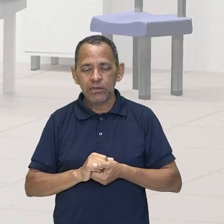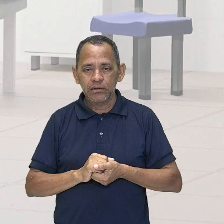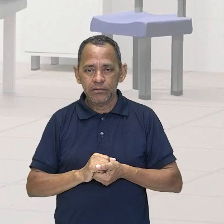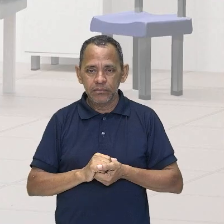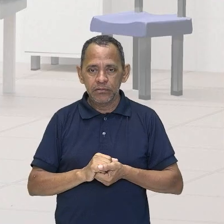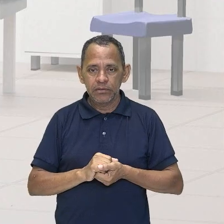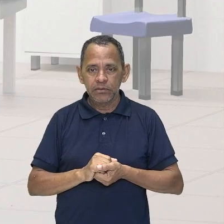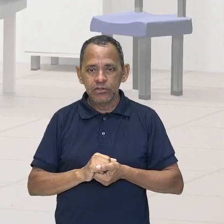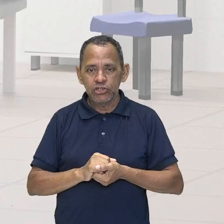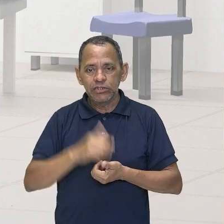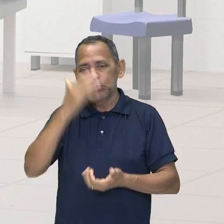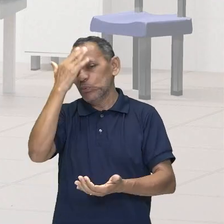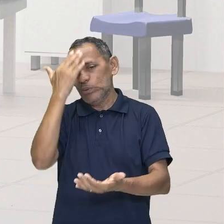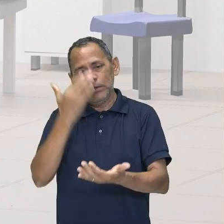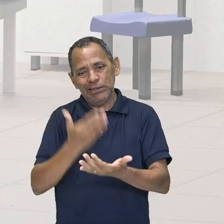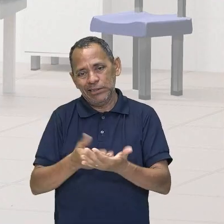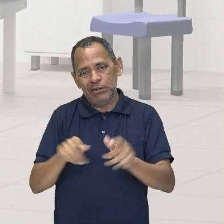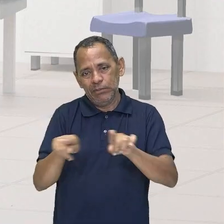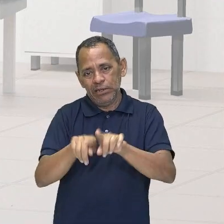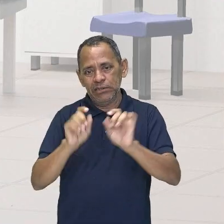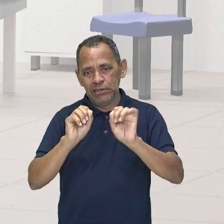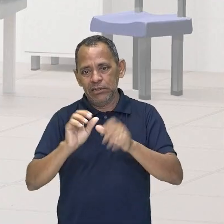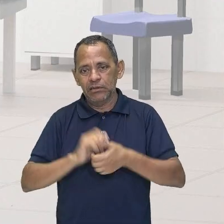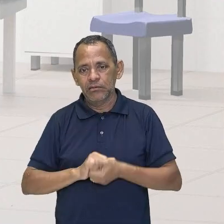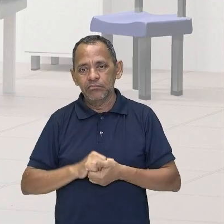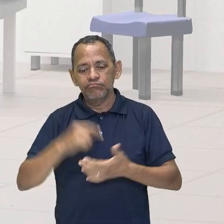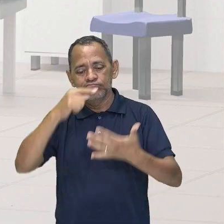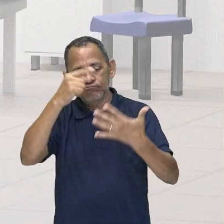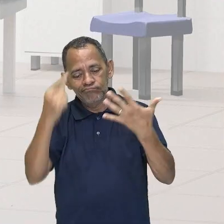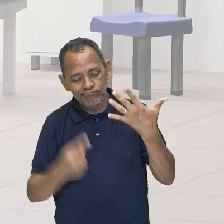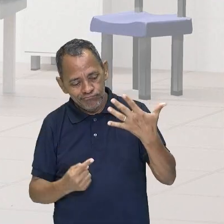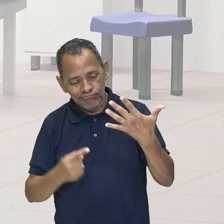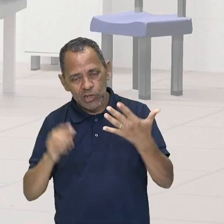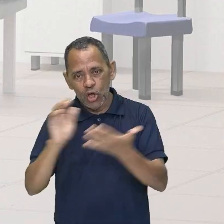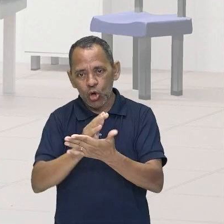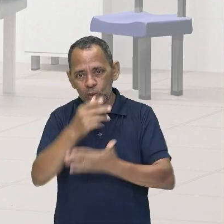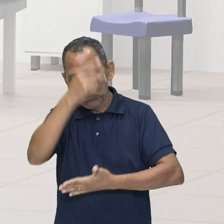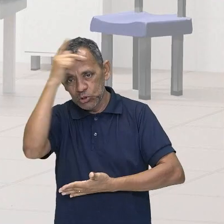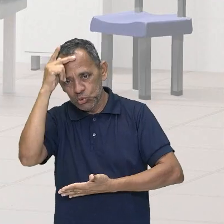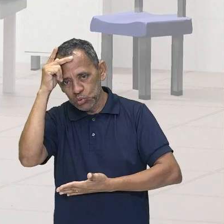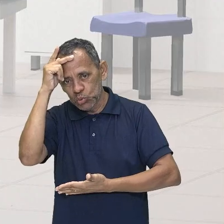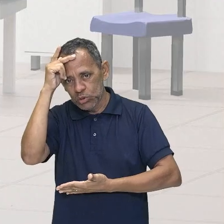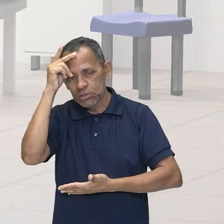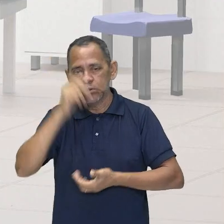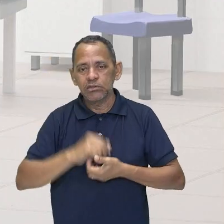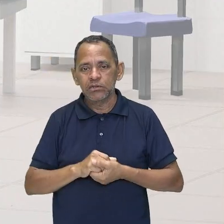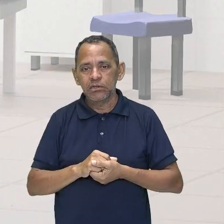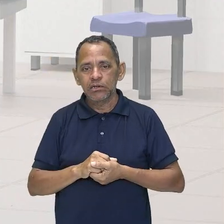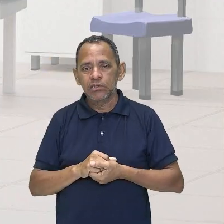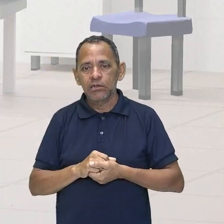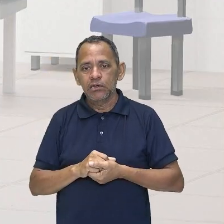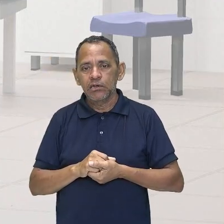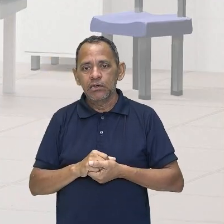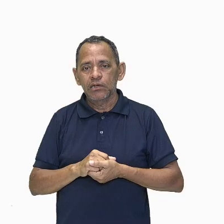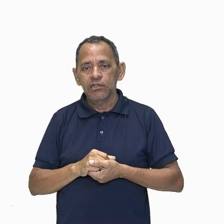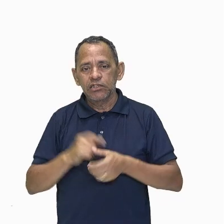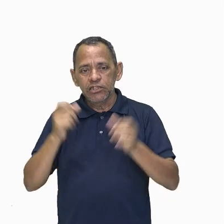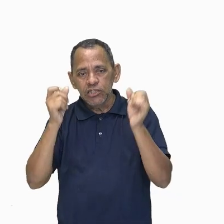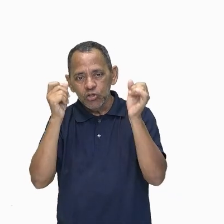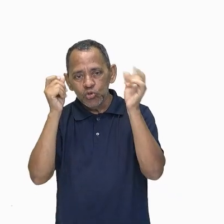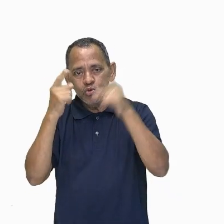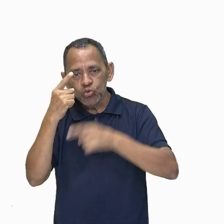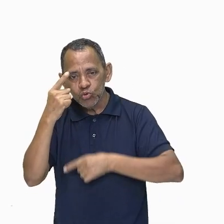descredibilização. Então vamos observar aí quais são os pontos que levam algumas pessoas a questionar o funcionamento das